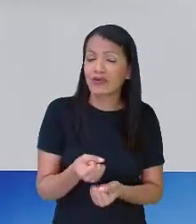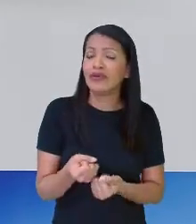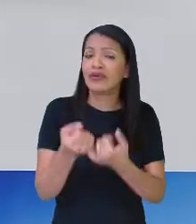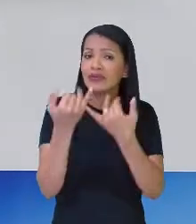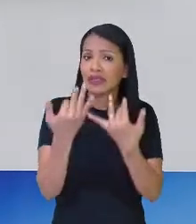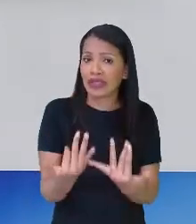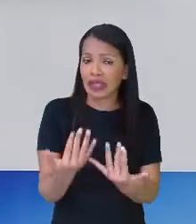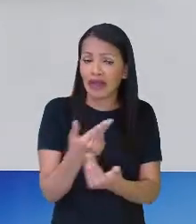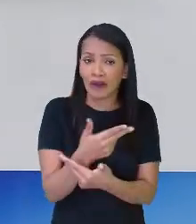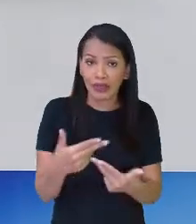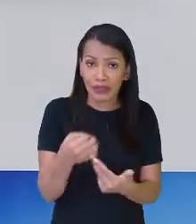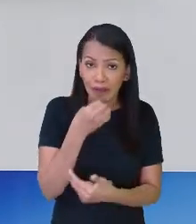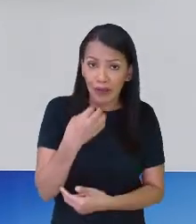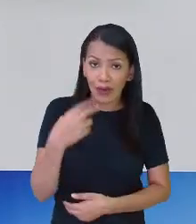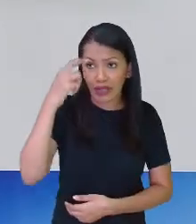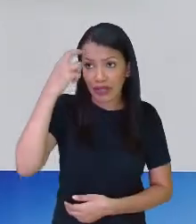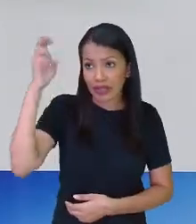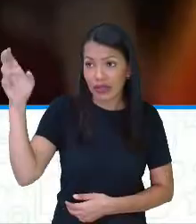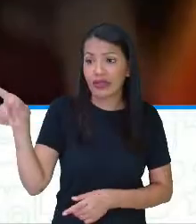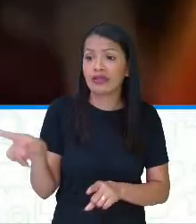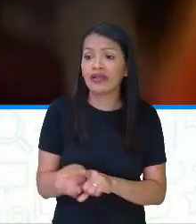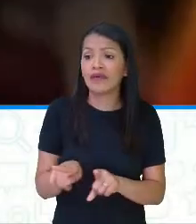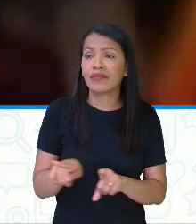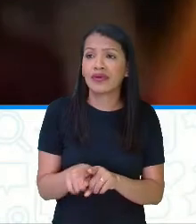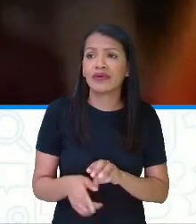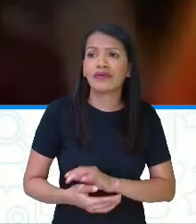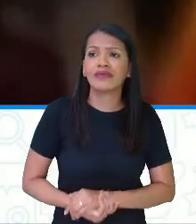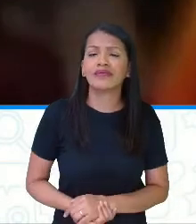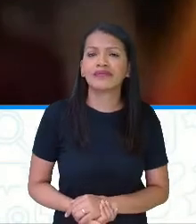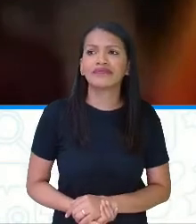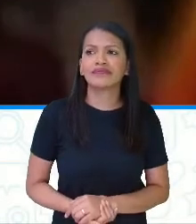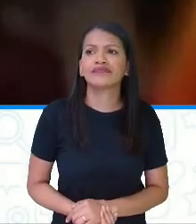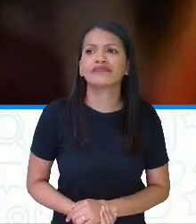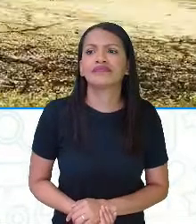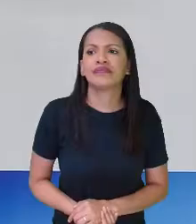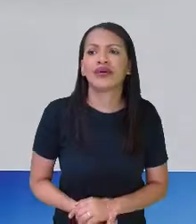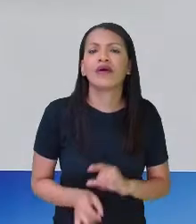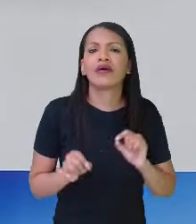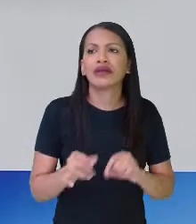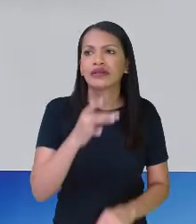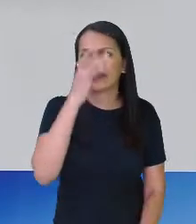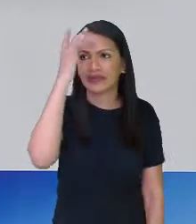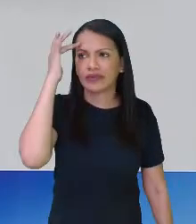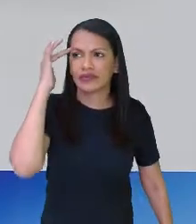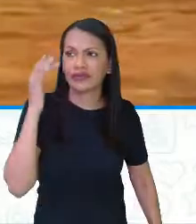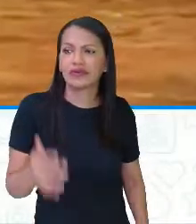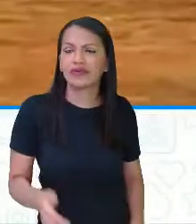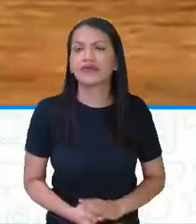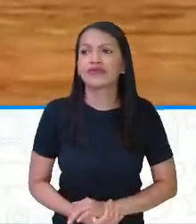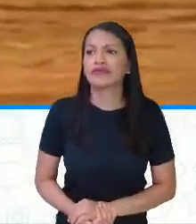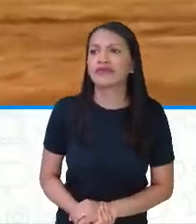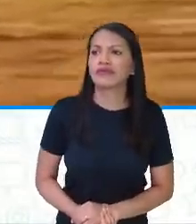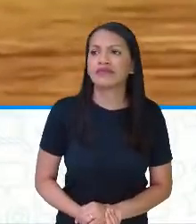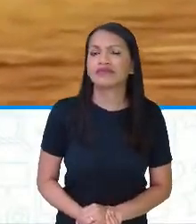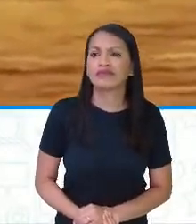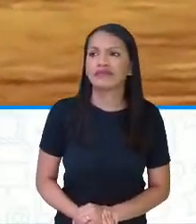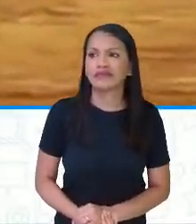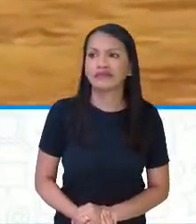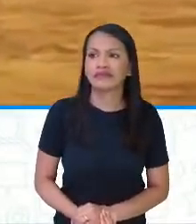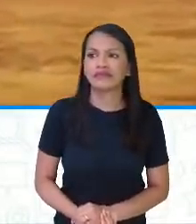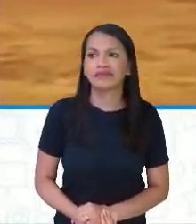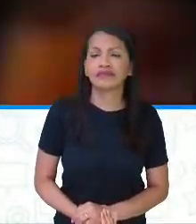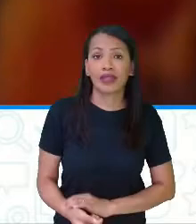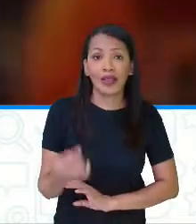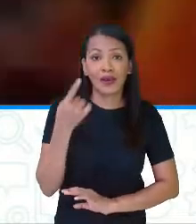agora, a parte da cultura, que é a parte que eu gosto também. Olha só, o que esse pessoal faz lá? Eita, eu não coloquei em load. Olha